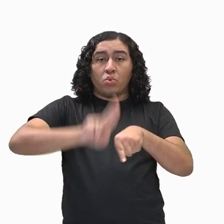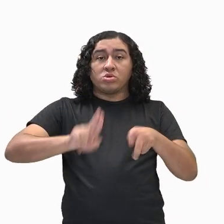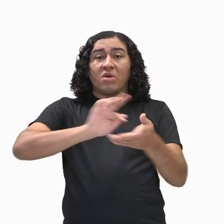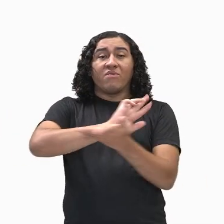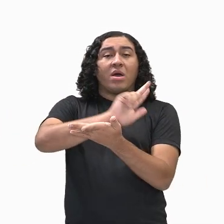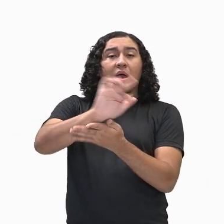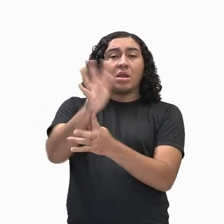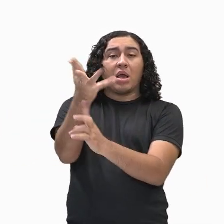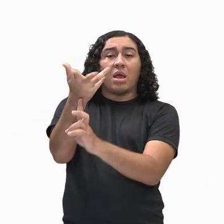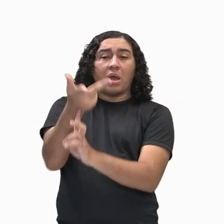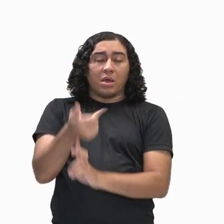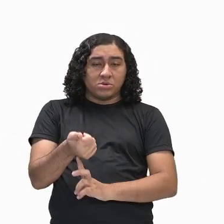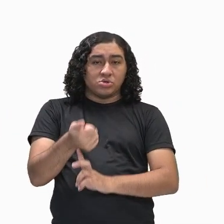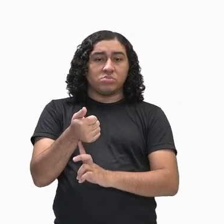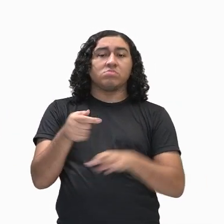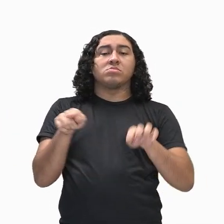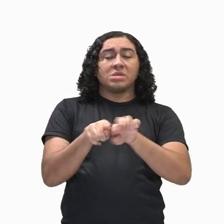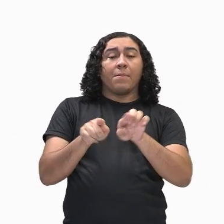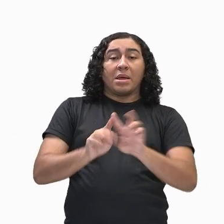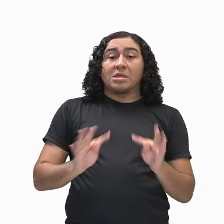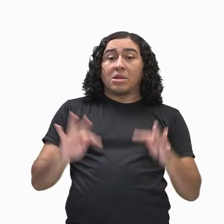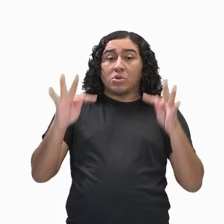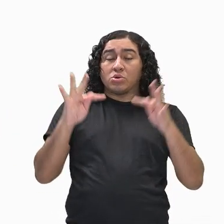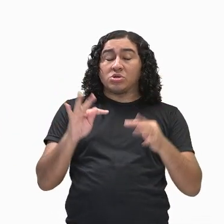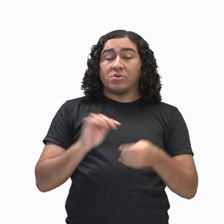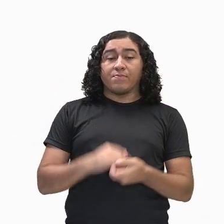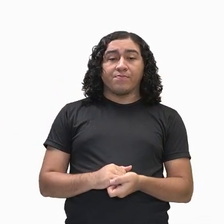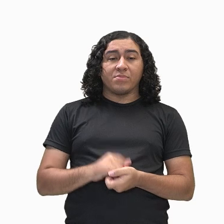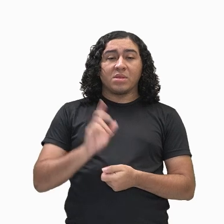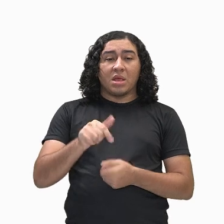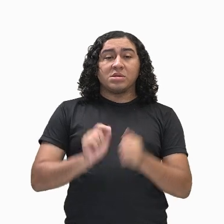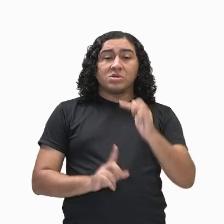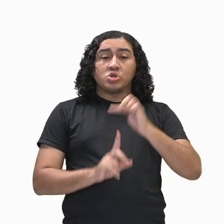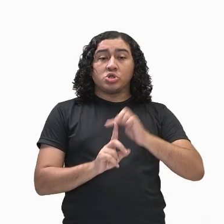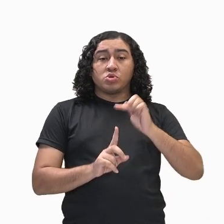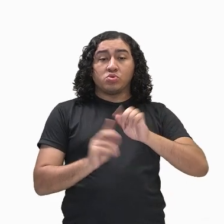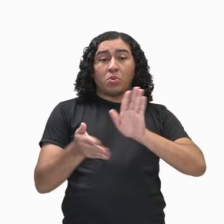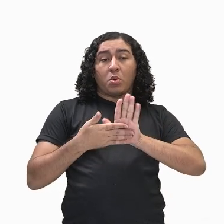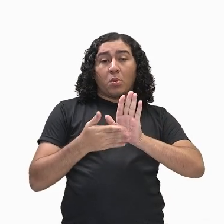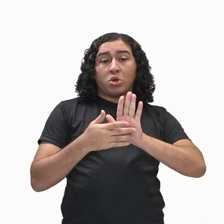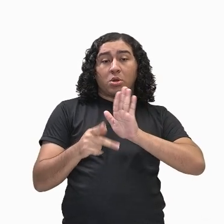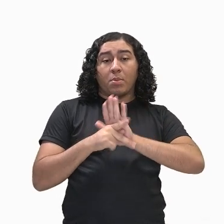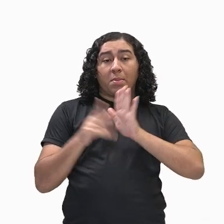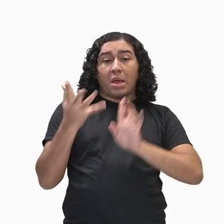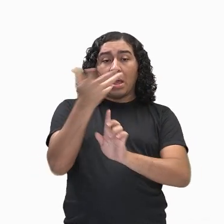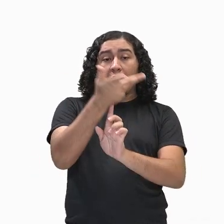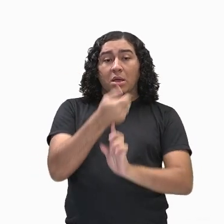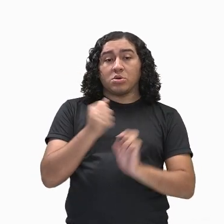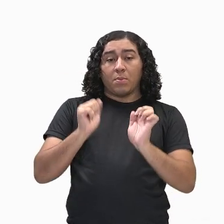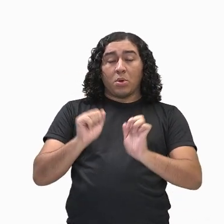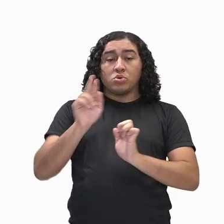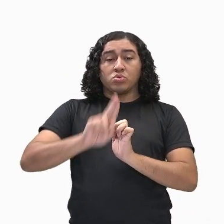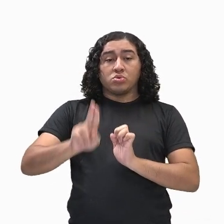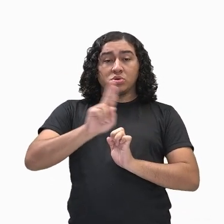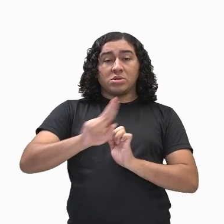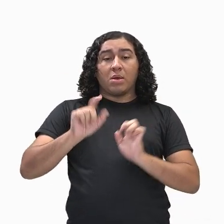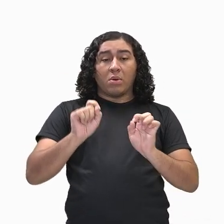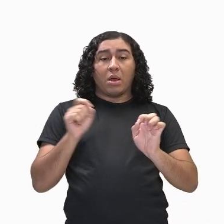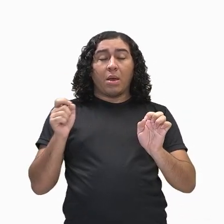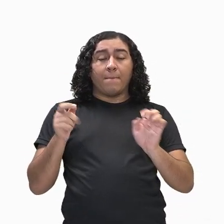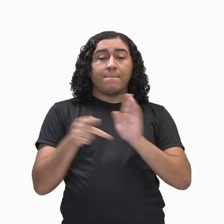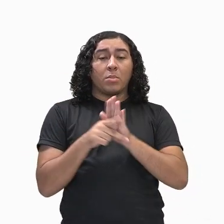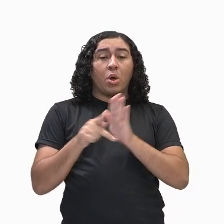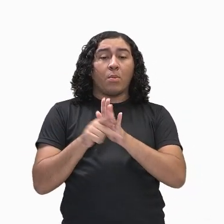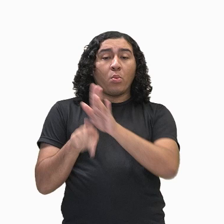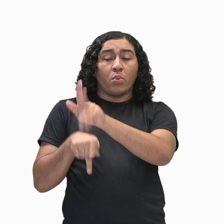várias artes, até mesmo da tecnologia. Esse tipo de proposta de arte pode ser utilizada da participação